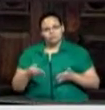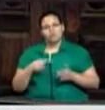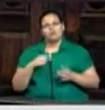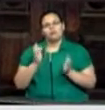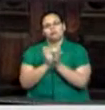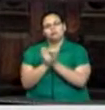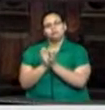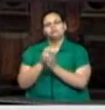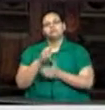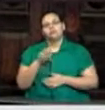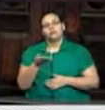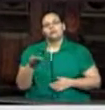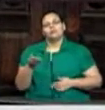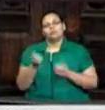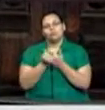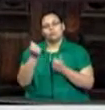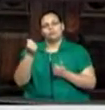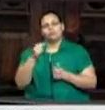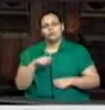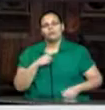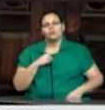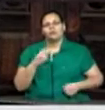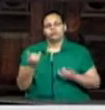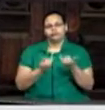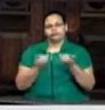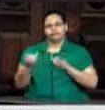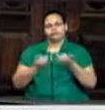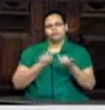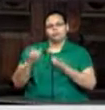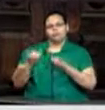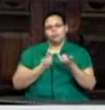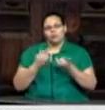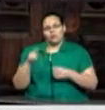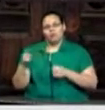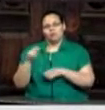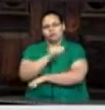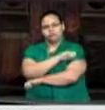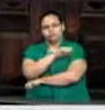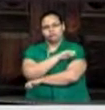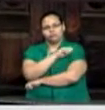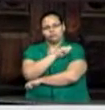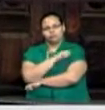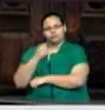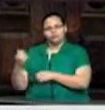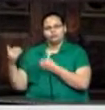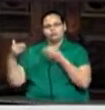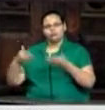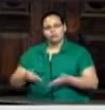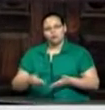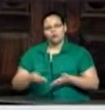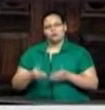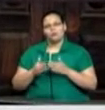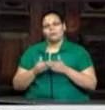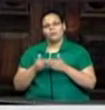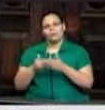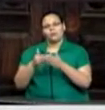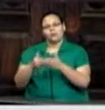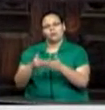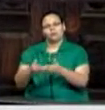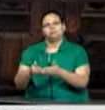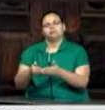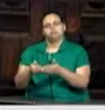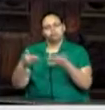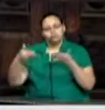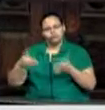assessoria a informação de que, há alguns minutos, esses estudantes chegaram de barca do lado de cá da